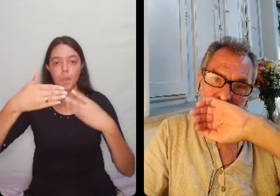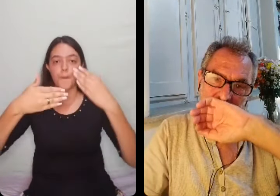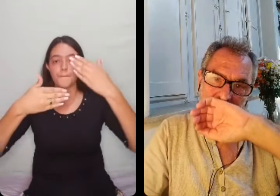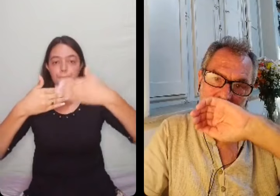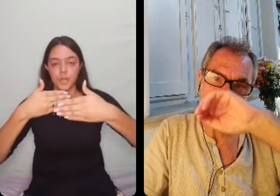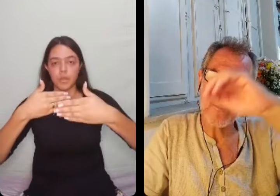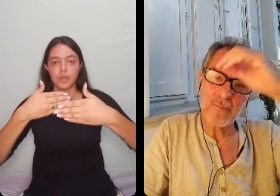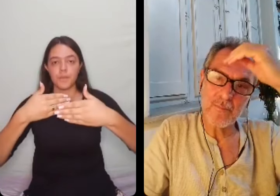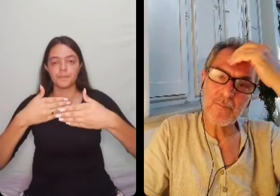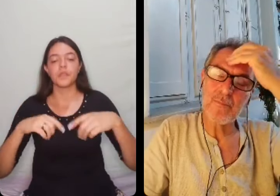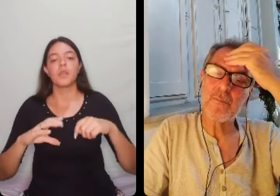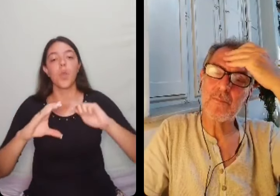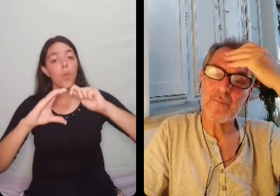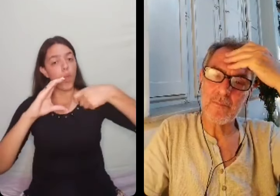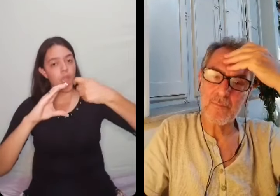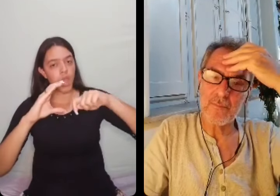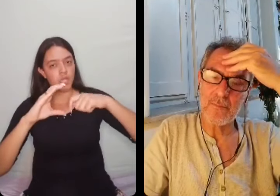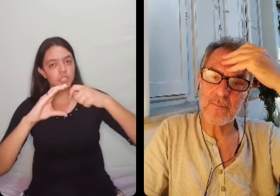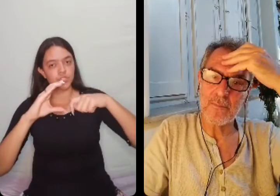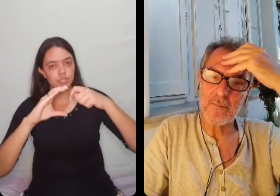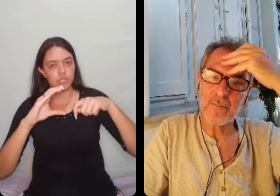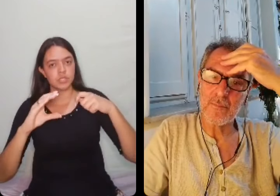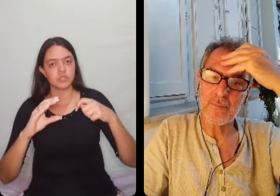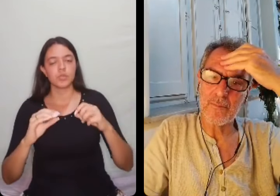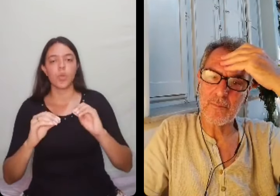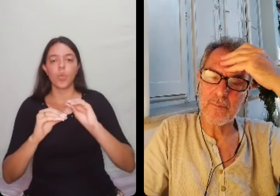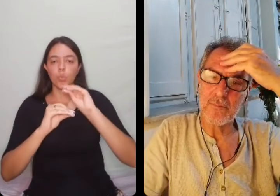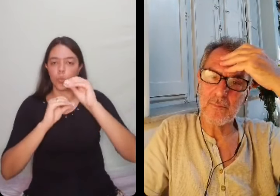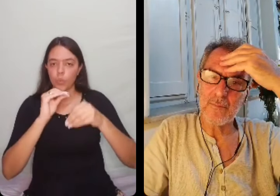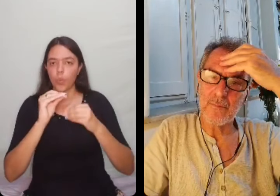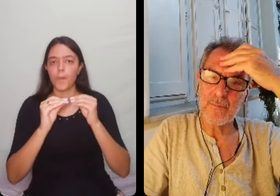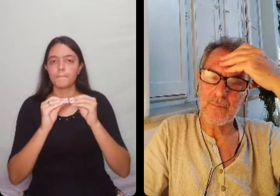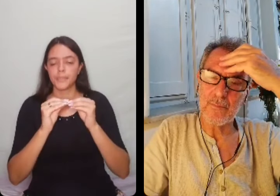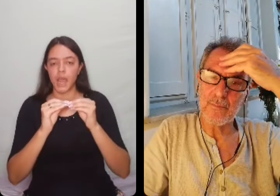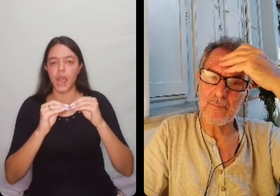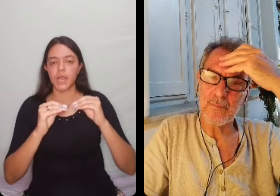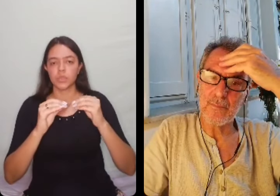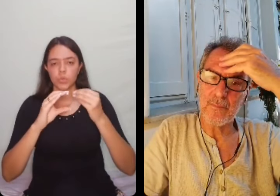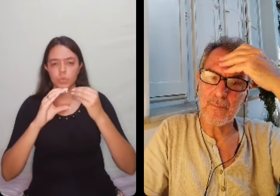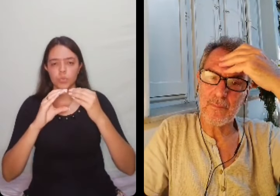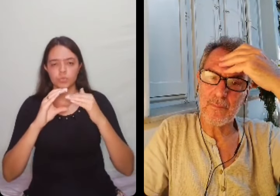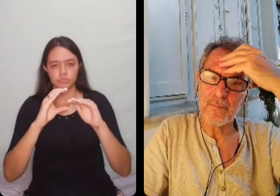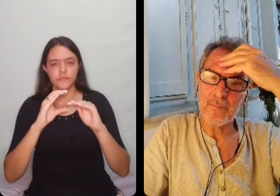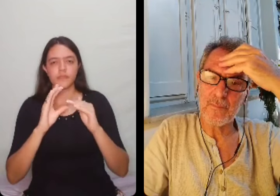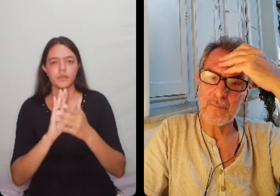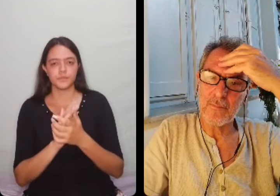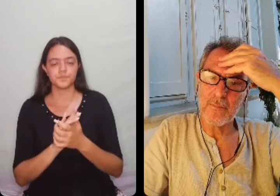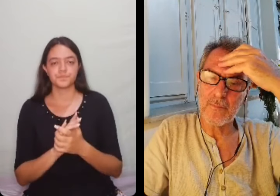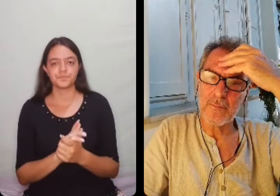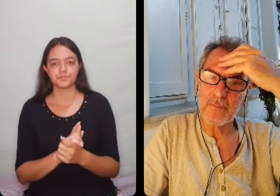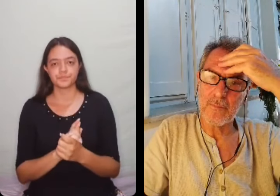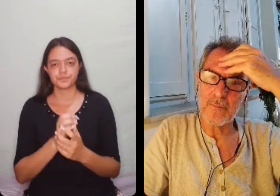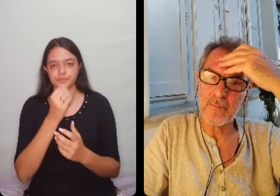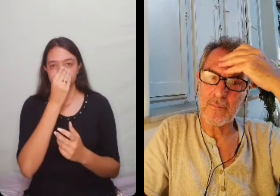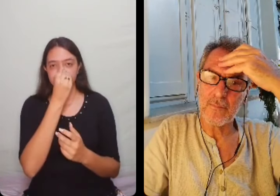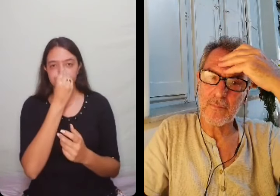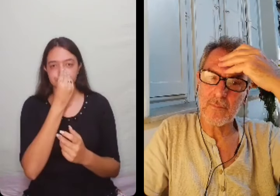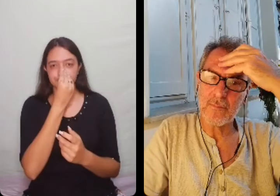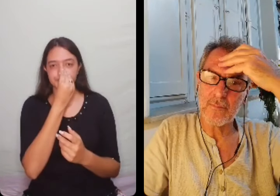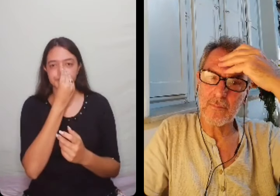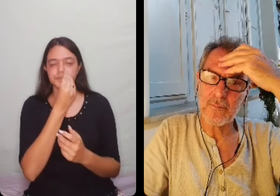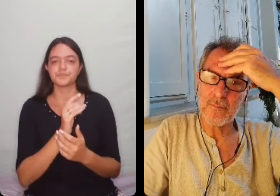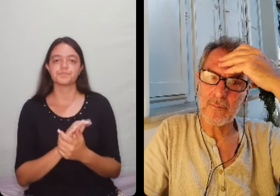transferência, da exibição, né? Do que tá sendo passado atrás, né?